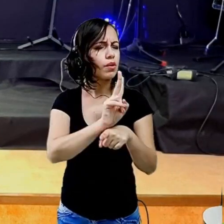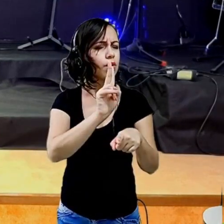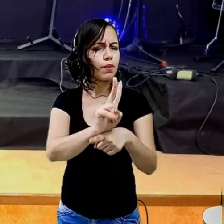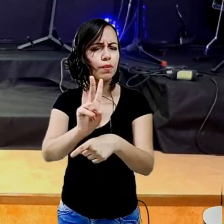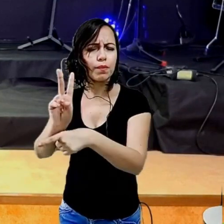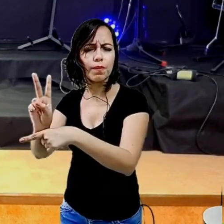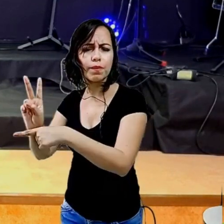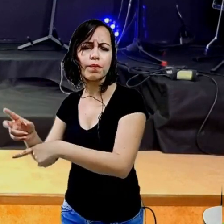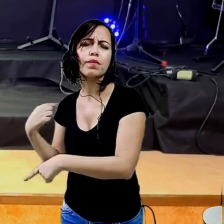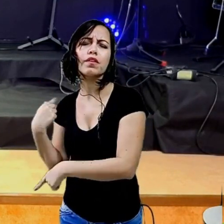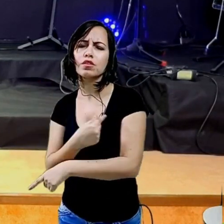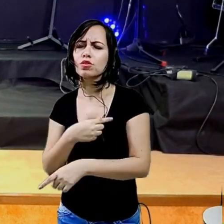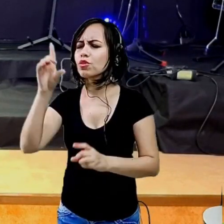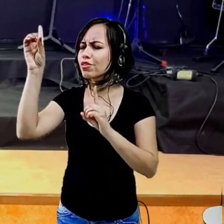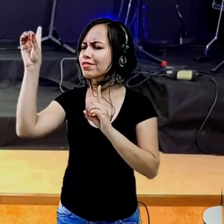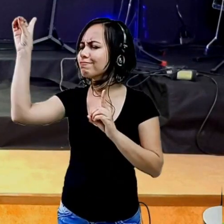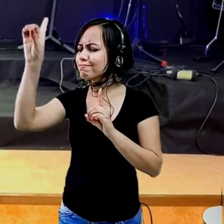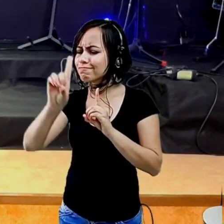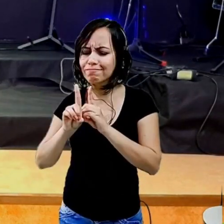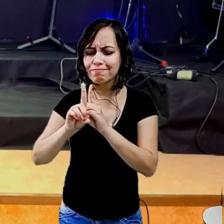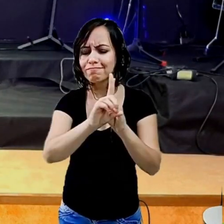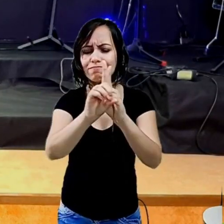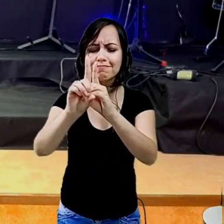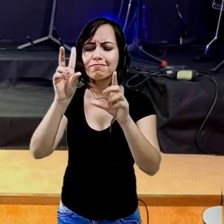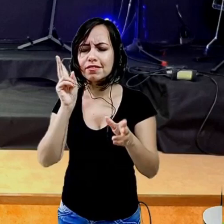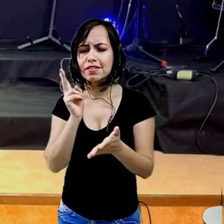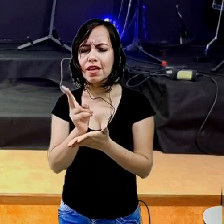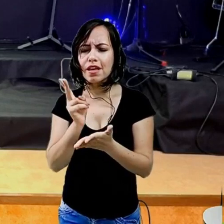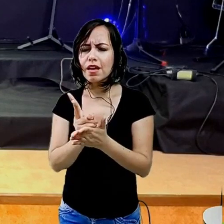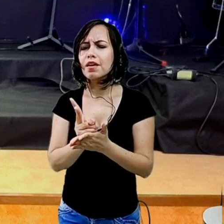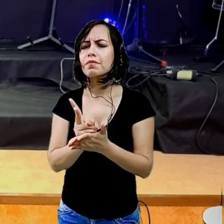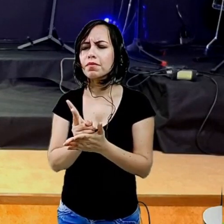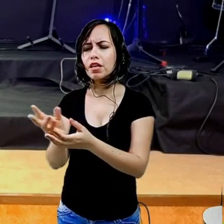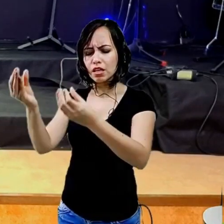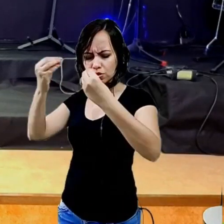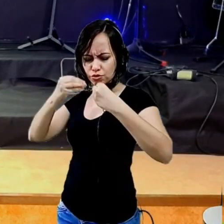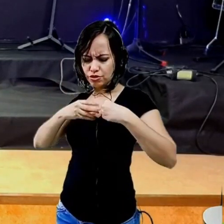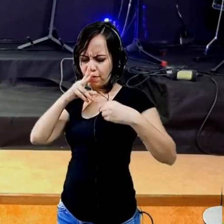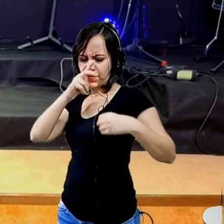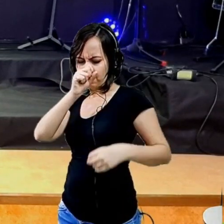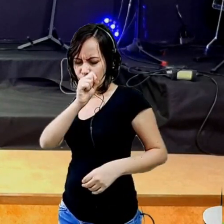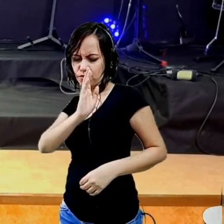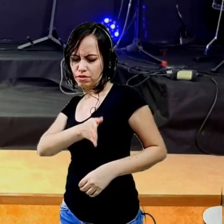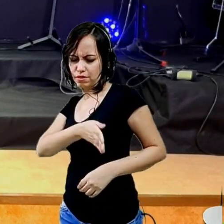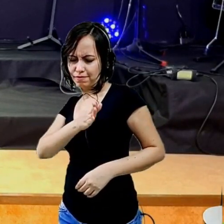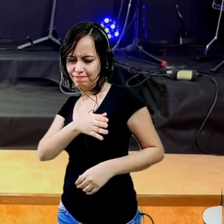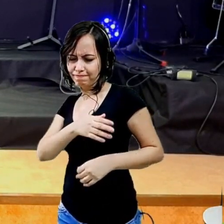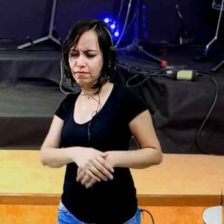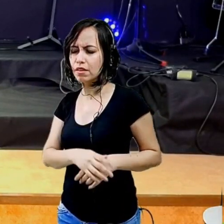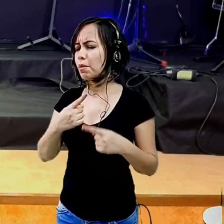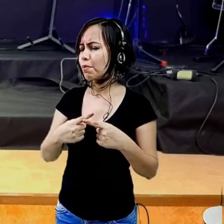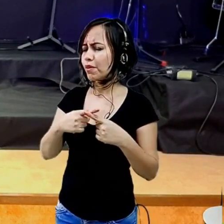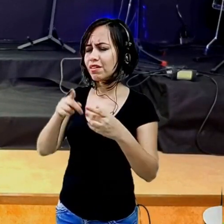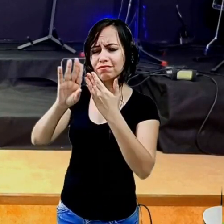vais adiante de nós e fortalece, Pai, nossos corações turbados, porque sem Ti